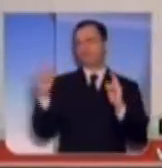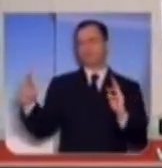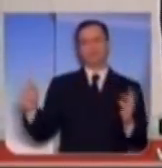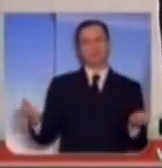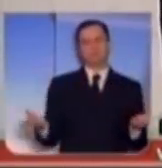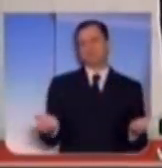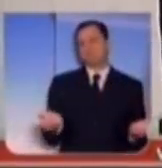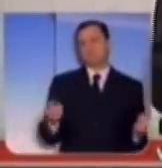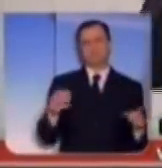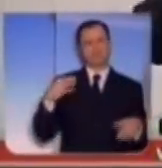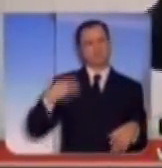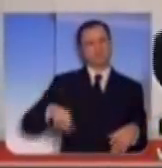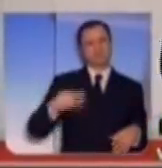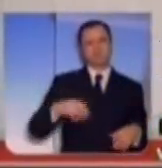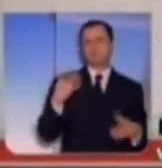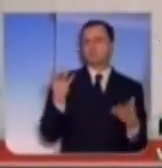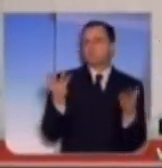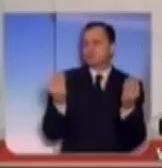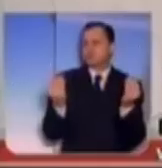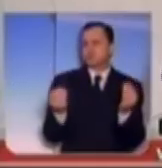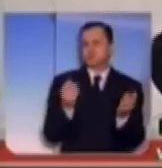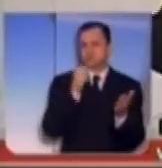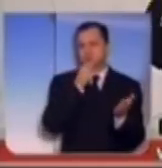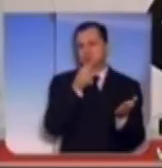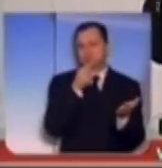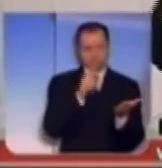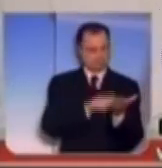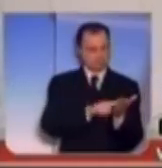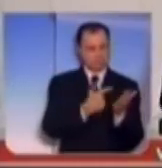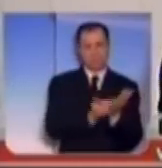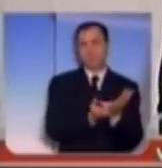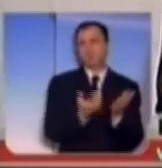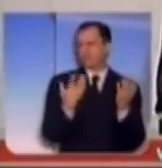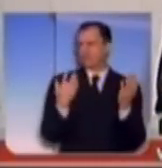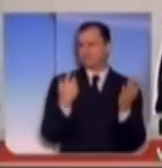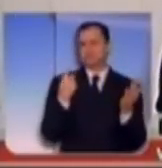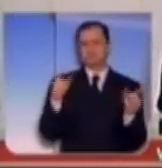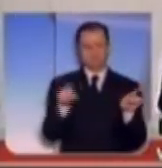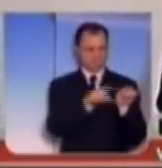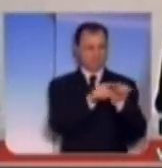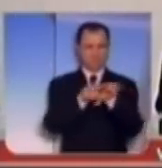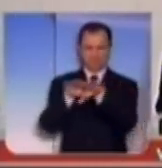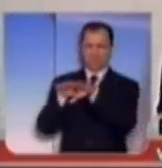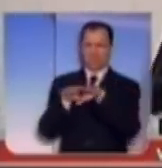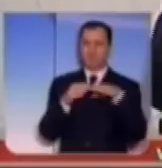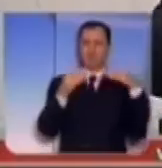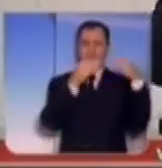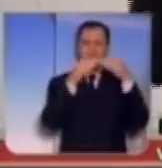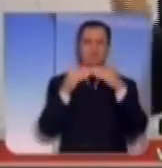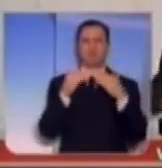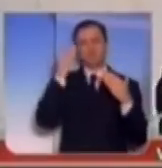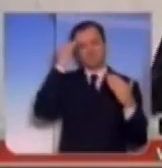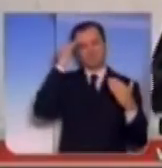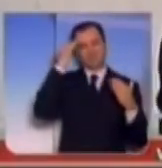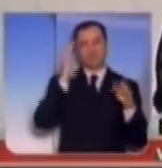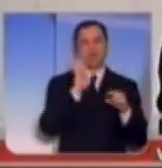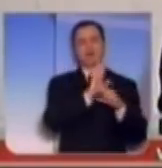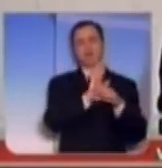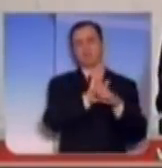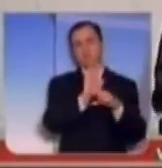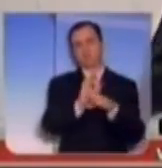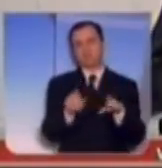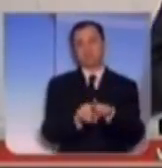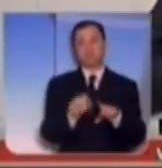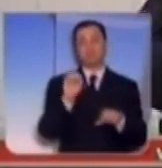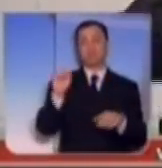Eu tenho certeza que muitos jornalistas da Rede Globo concordam com os professores e apoiam, mas a empresa Rede